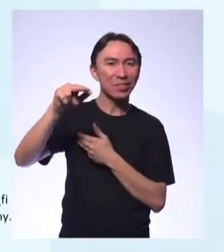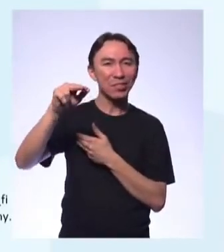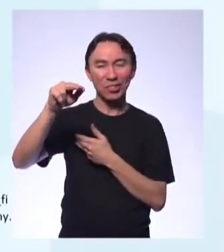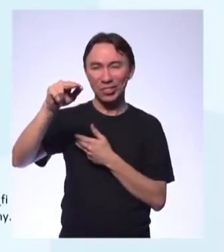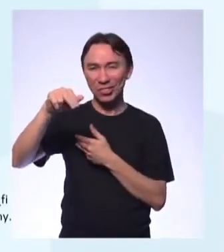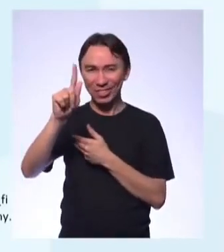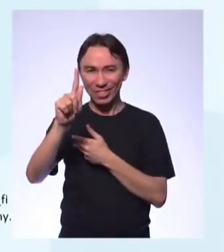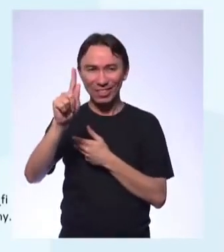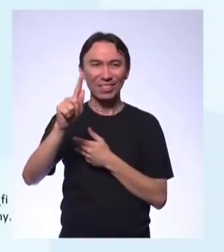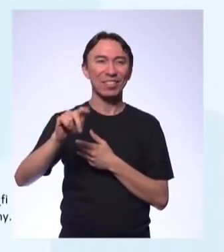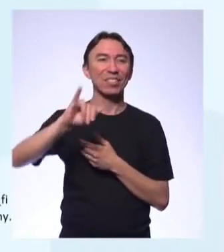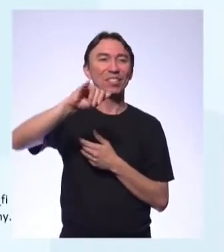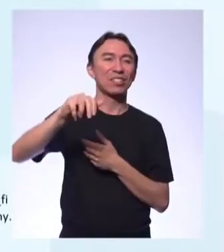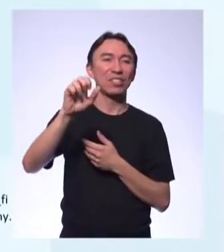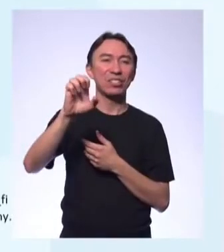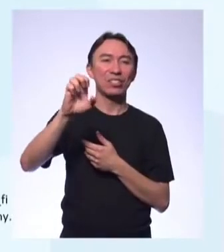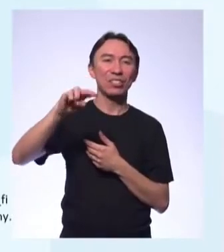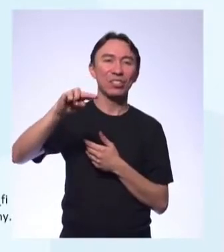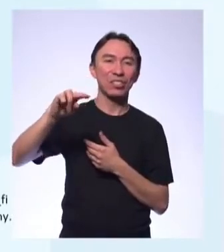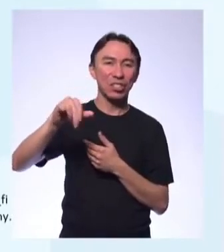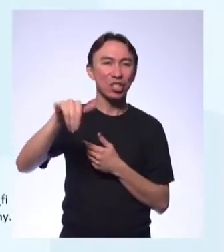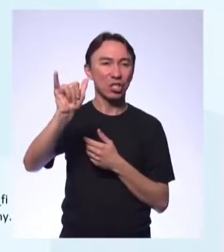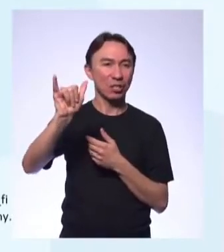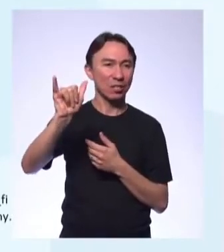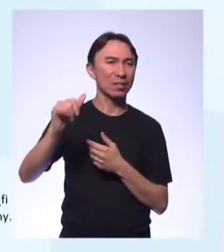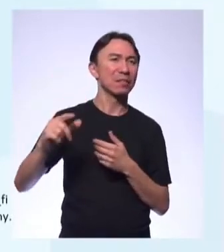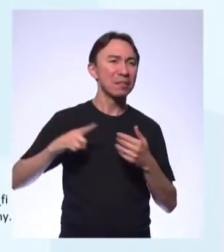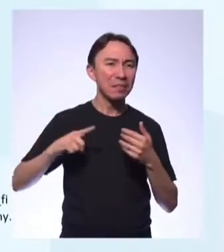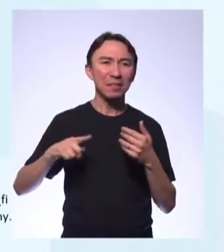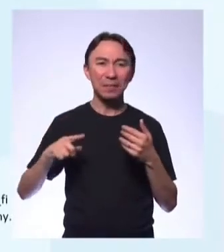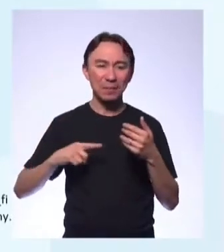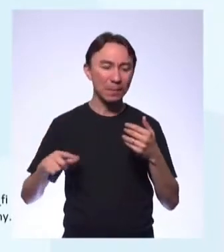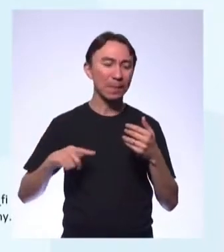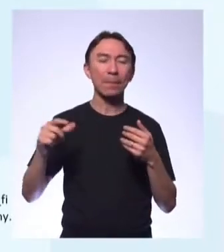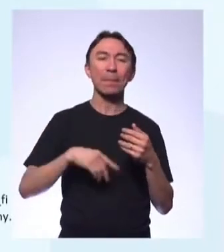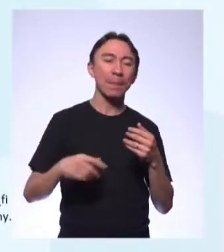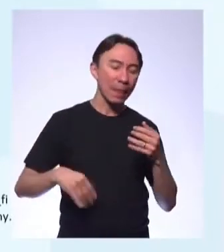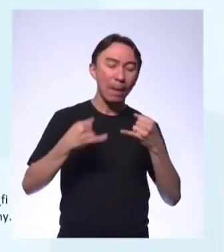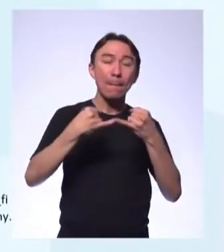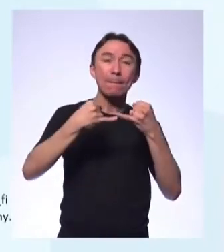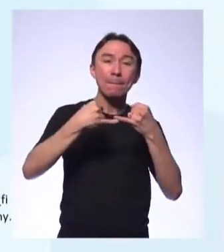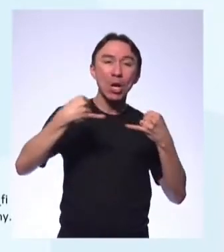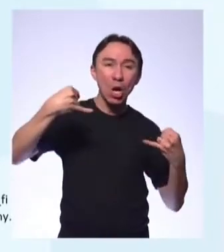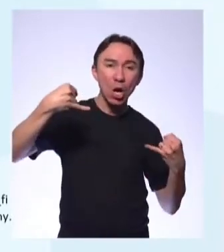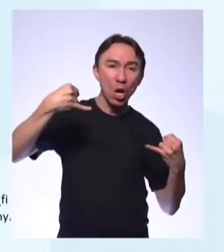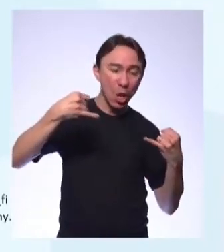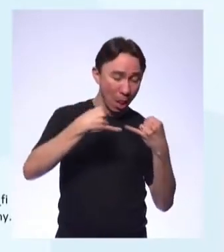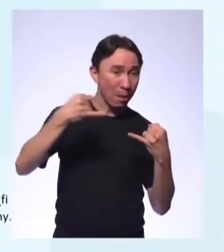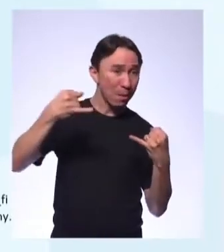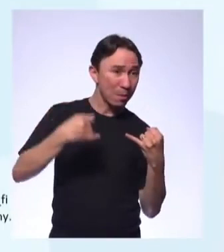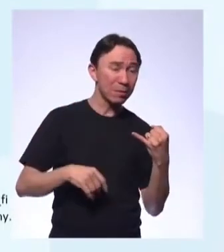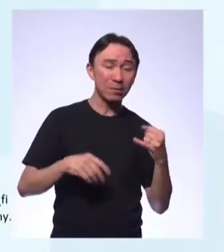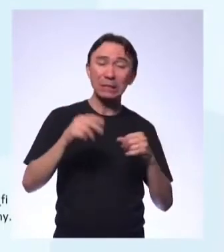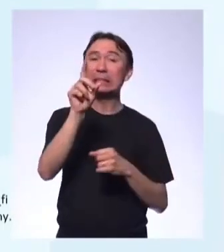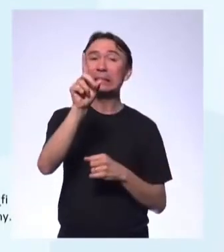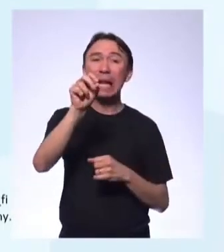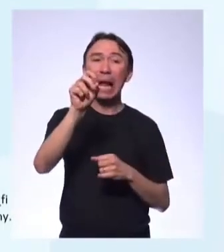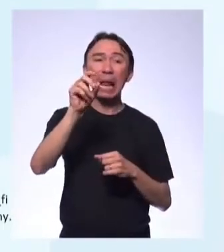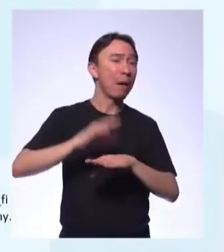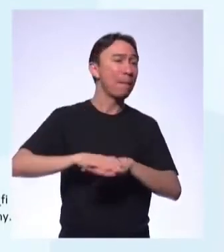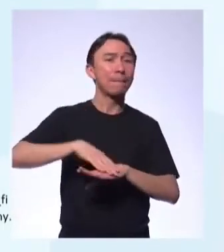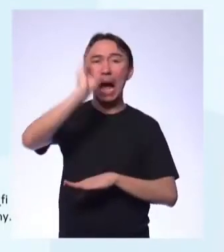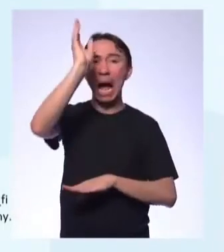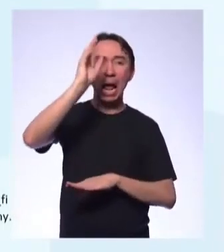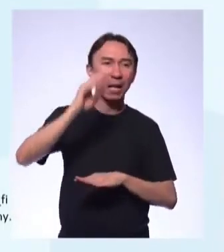temos mais de 10 fios sendo produzidos ao mesmo tempo. Então, essa máquina substitui 10 fiandeiras, né?